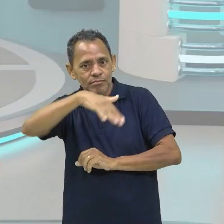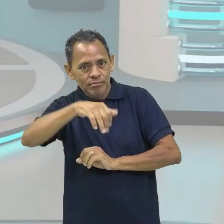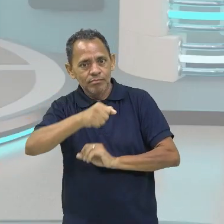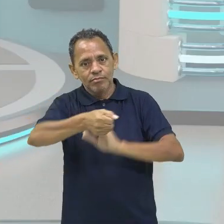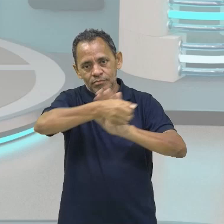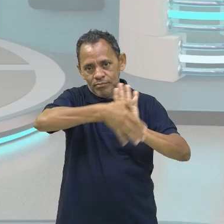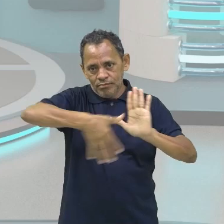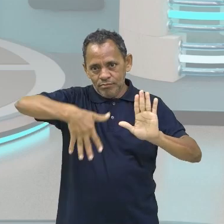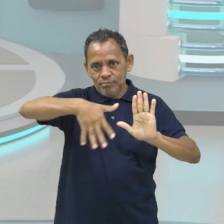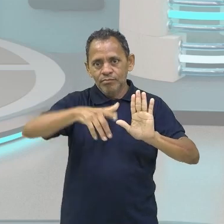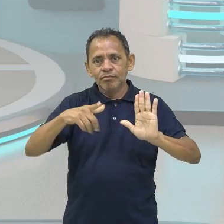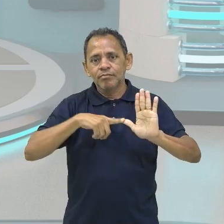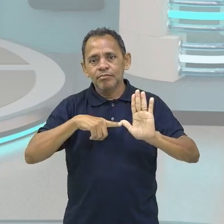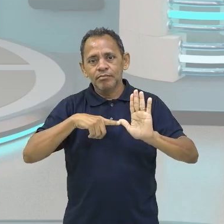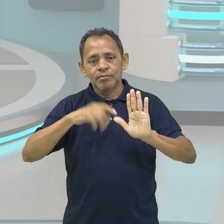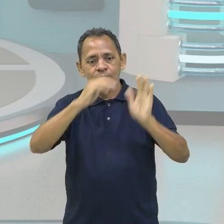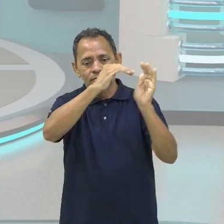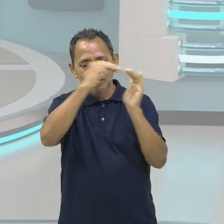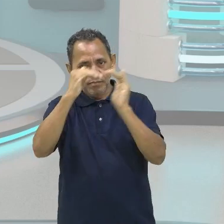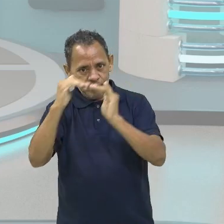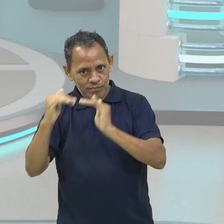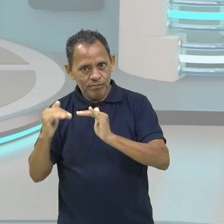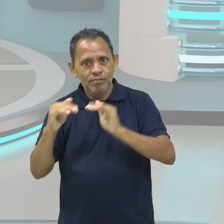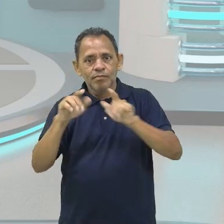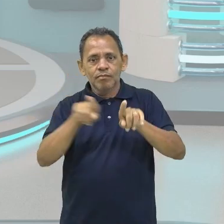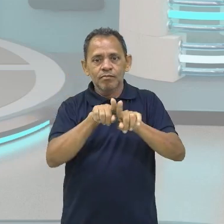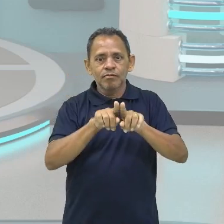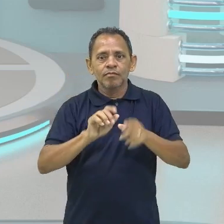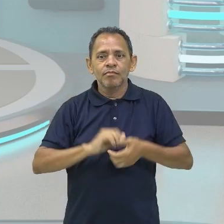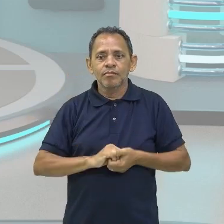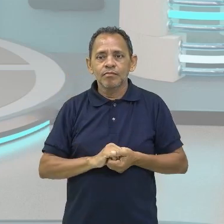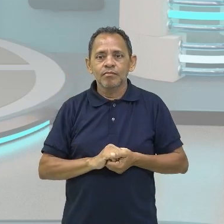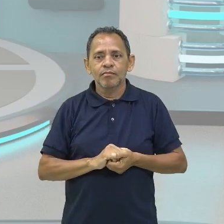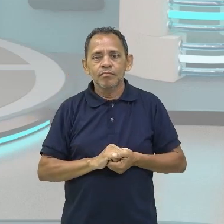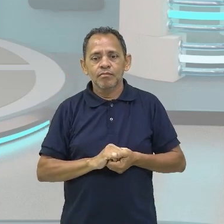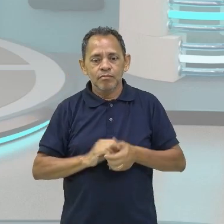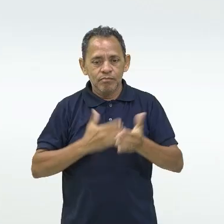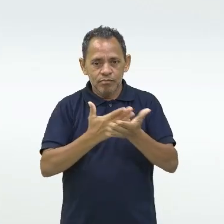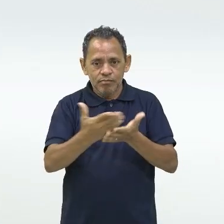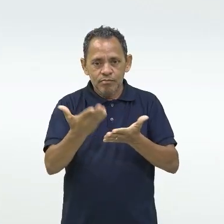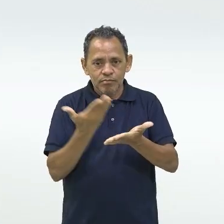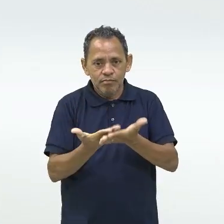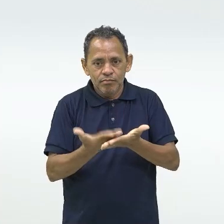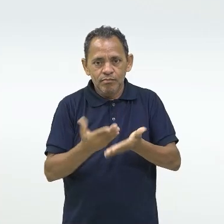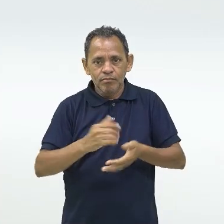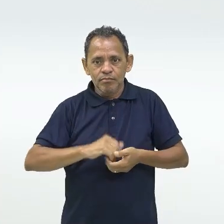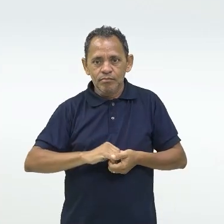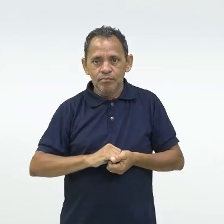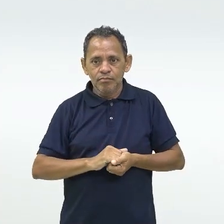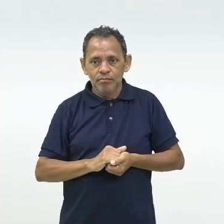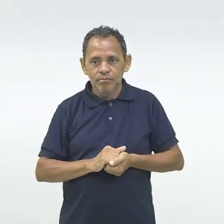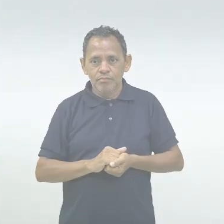aí subgrupos, vamos dizer assim. Então, vamos iniciar esta aula.